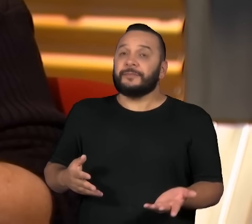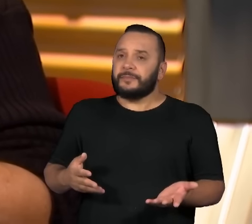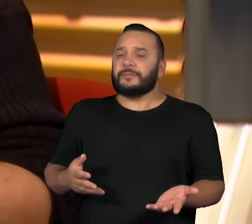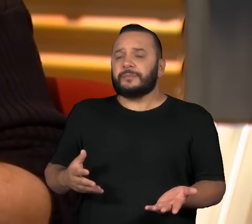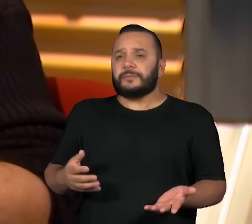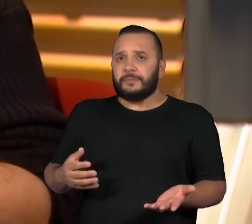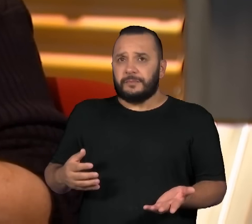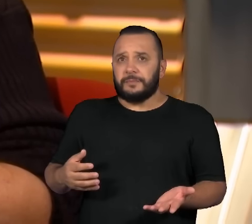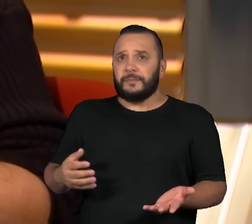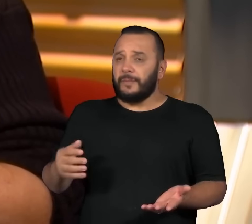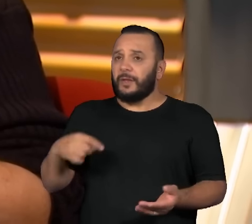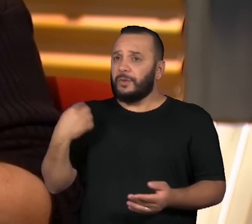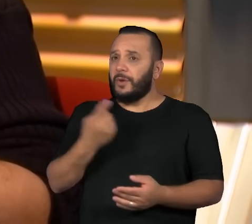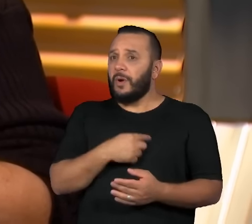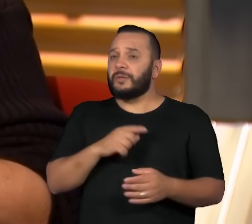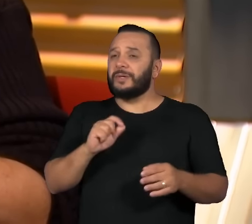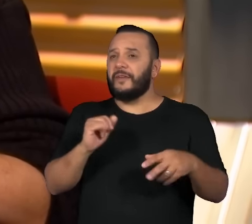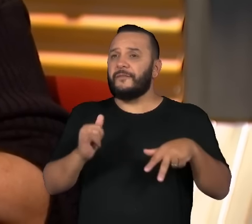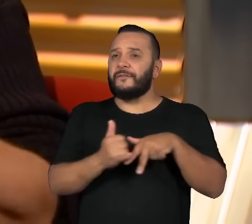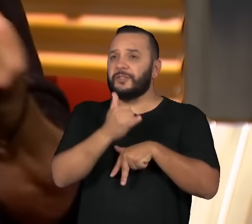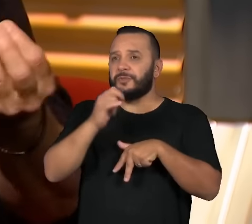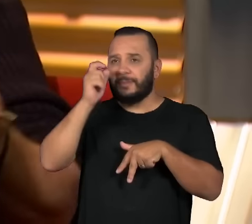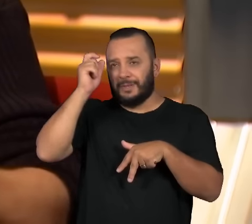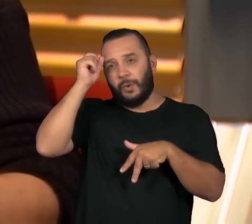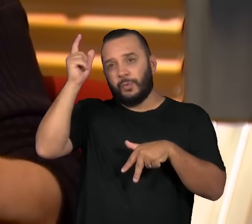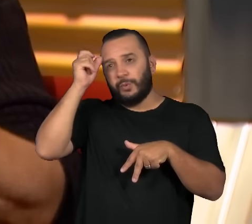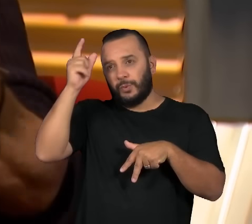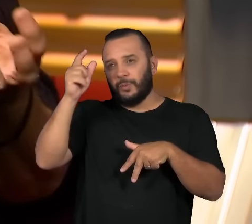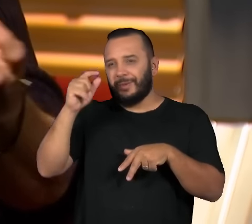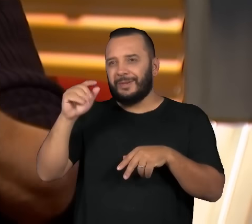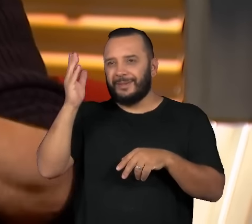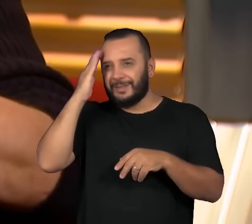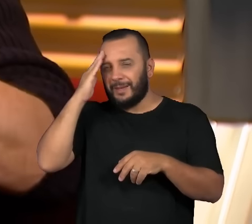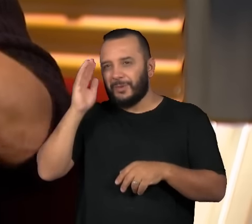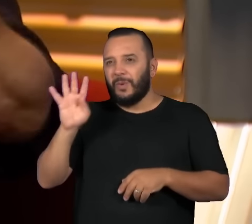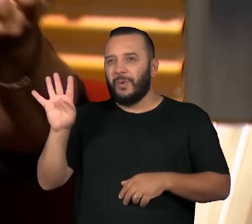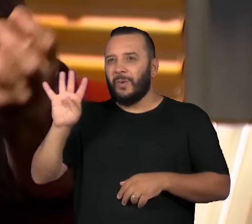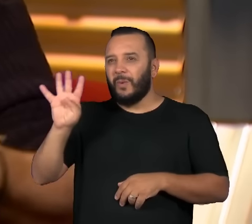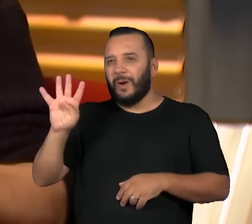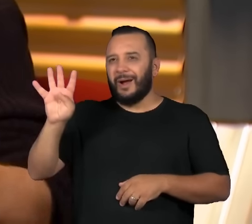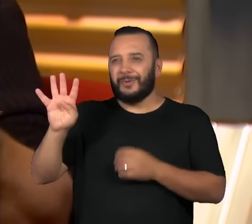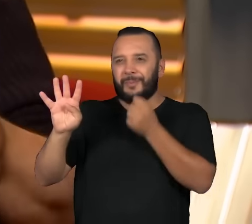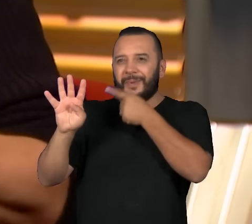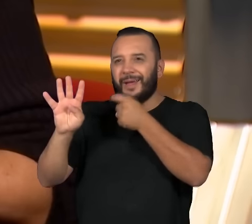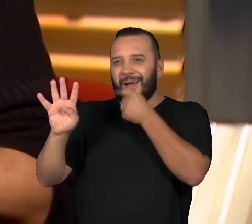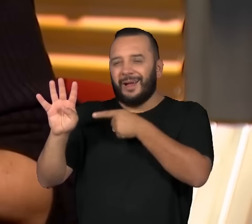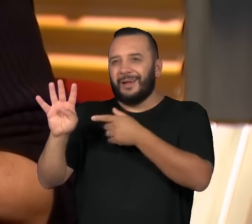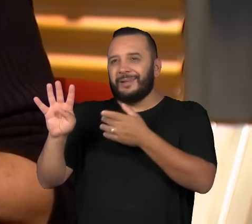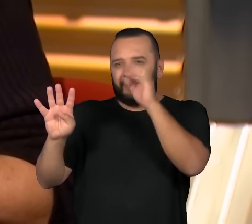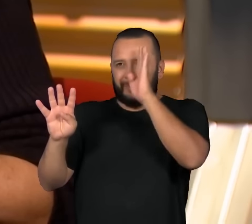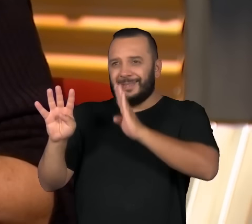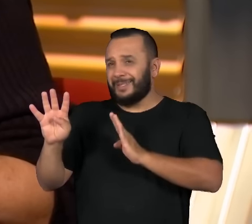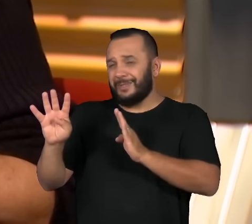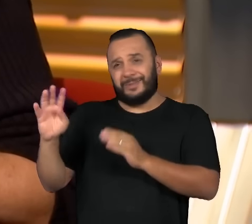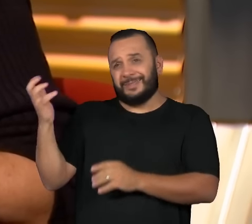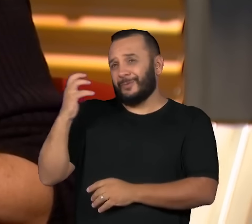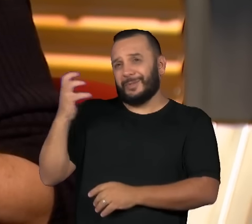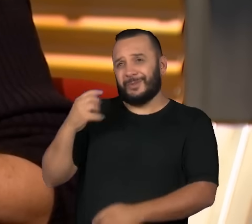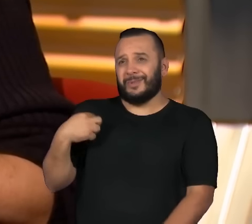somos vítima da cultura, né? Pô, Trapalhões, o humor brasileiro, nós somos educados dessa